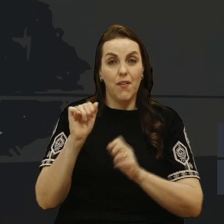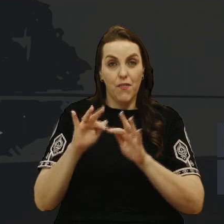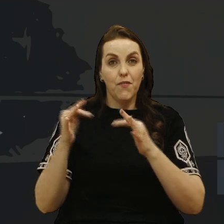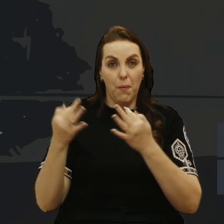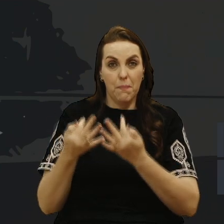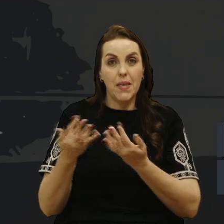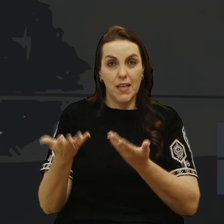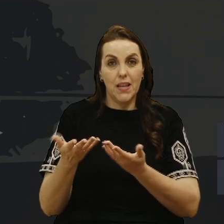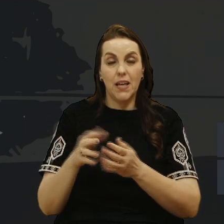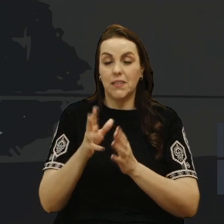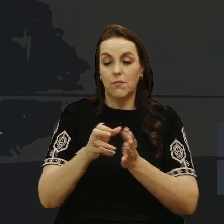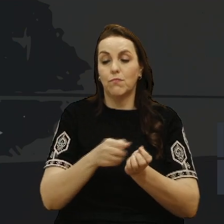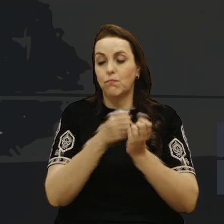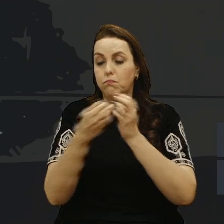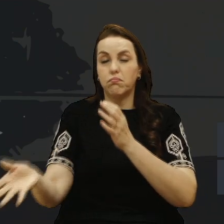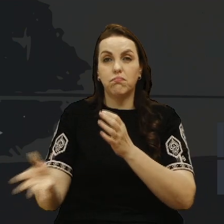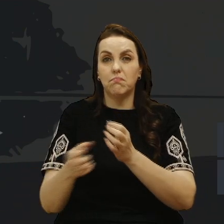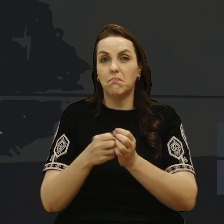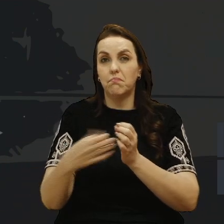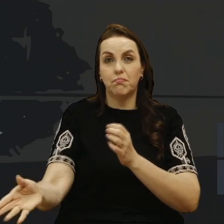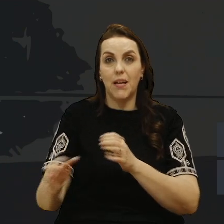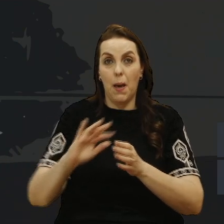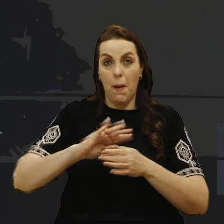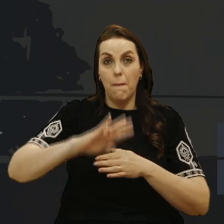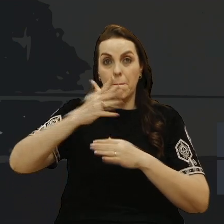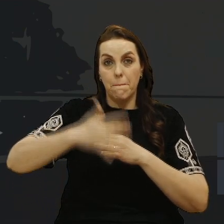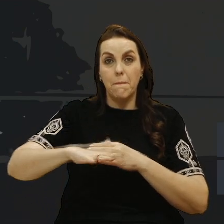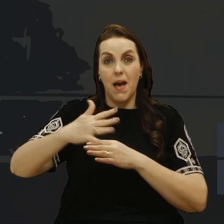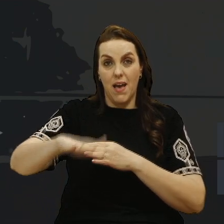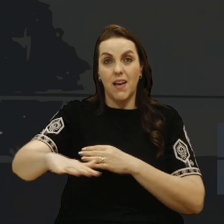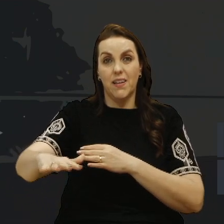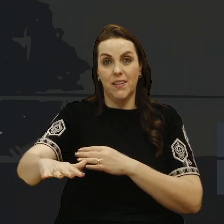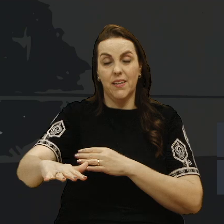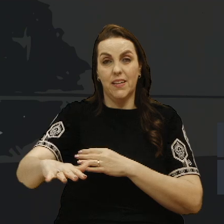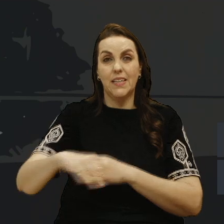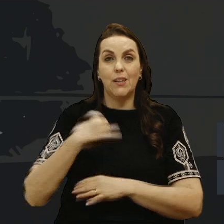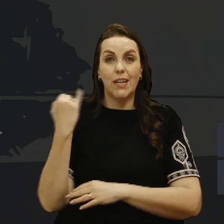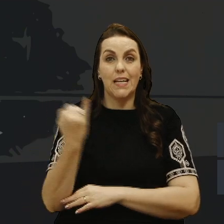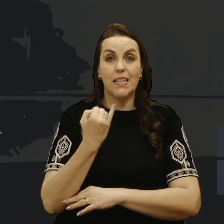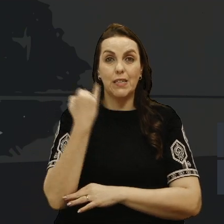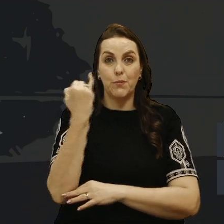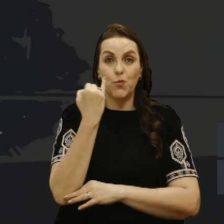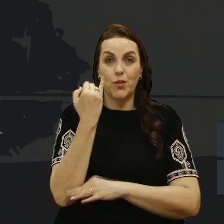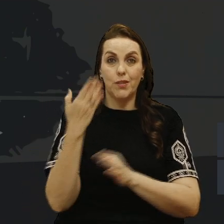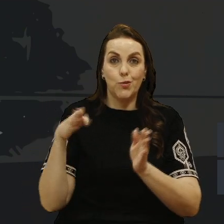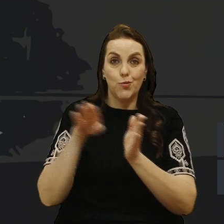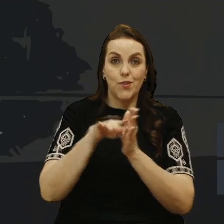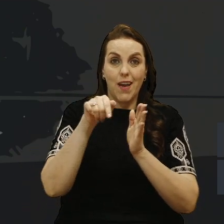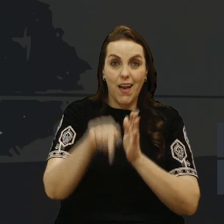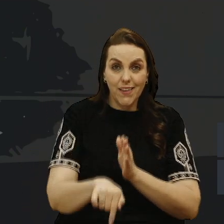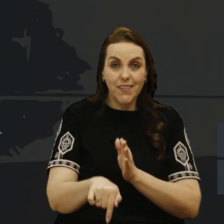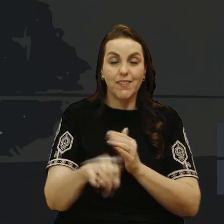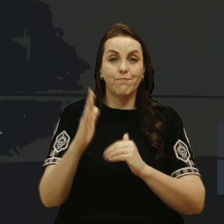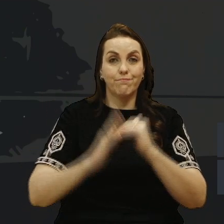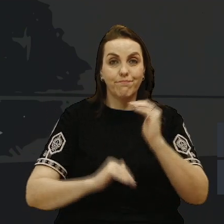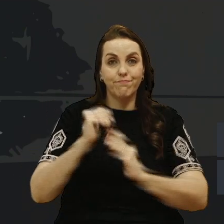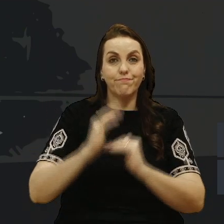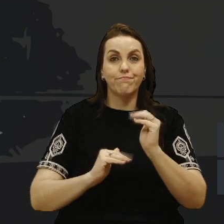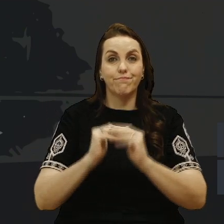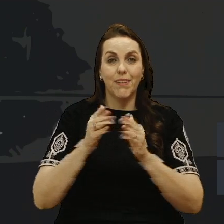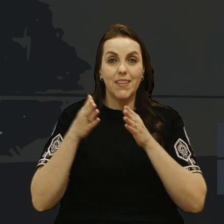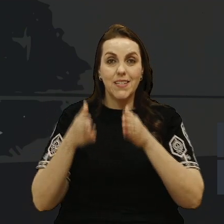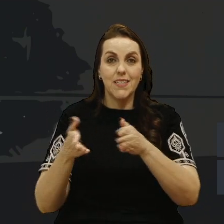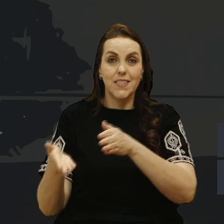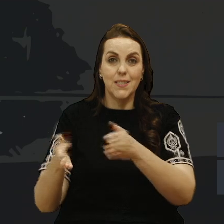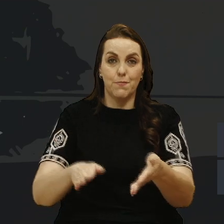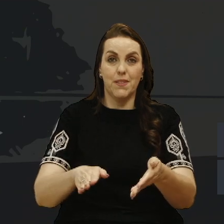foram jogados ao mar. Então, era primordial que chegassem aqui e construíssem o cemitério para